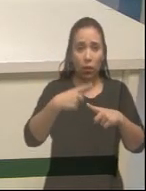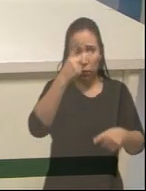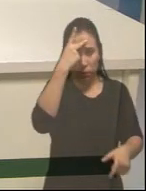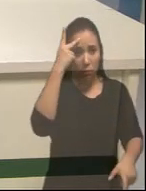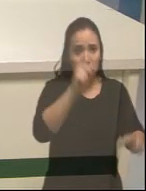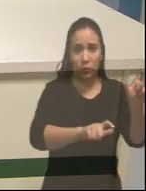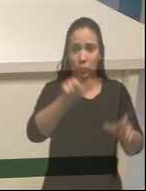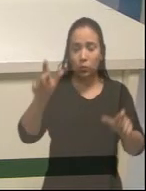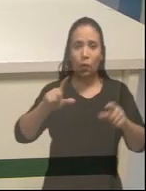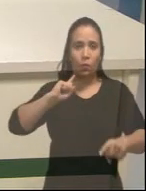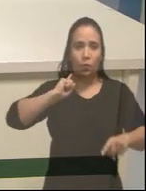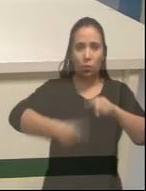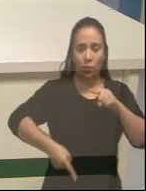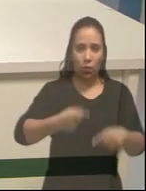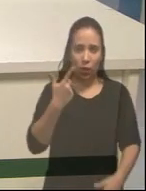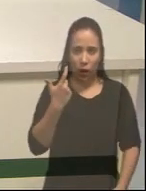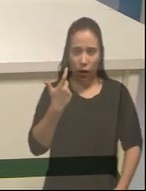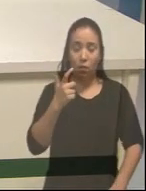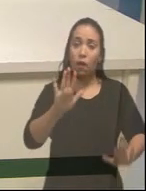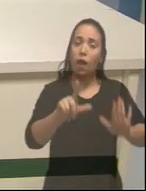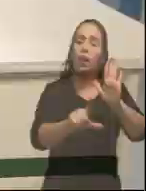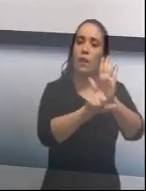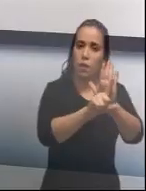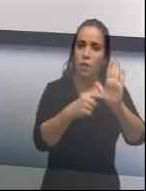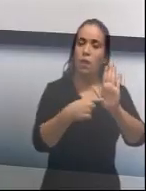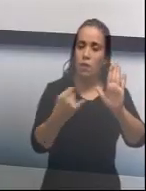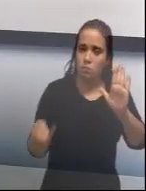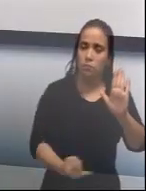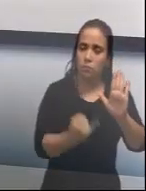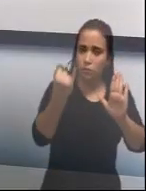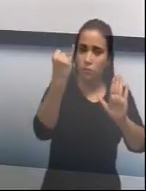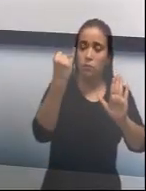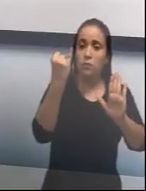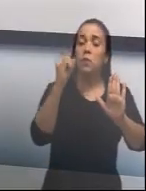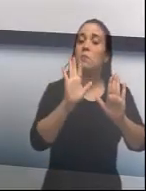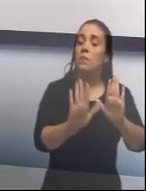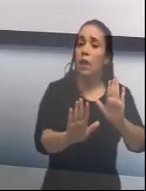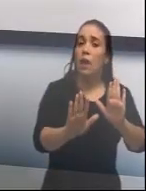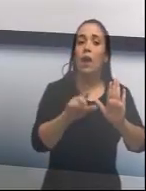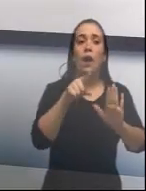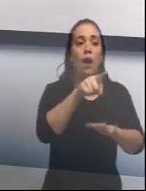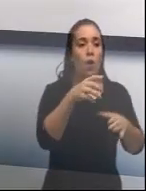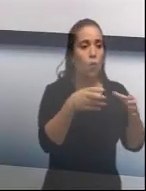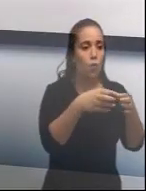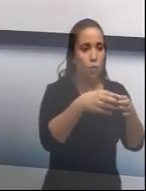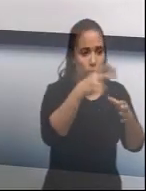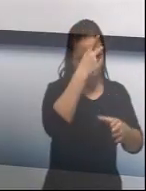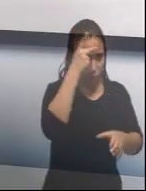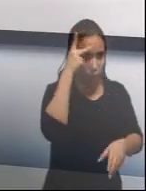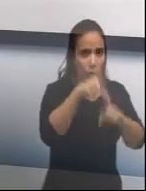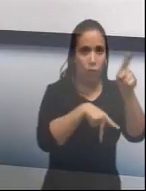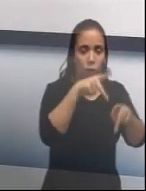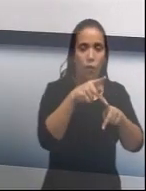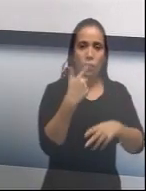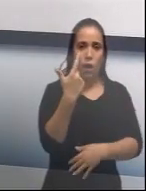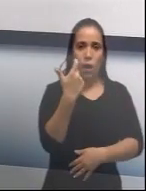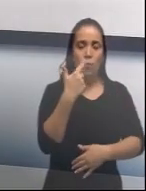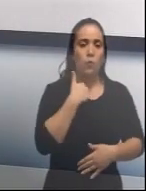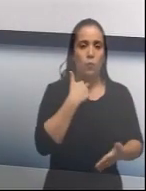cidadão, a lei foi muito importante, desarmou, mas desarmou o cidadão e manteve